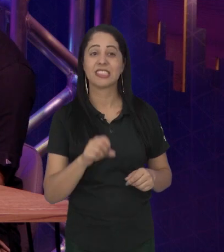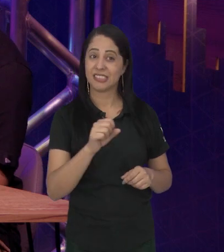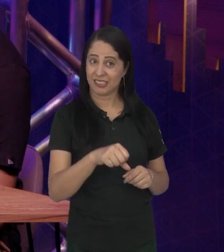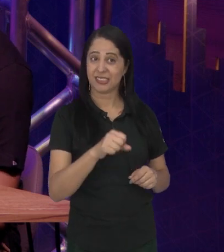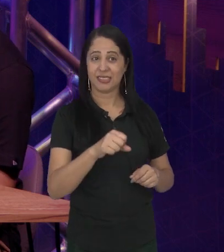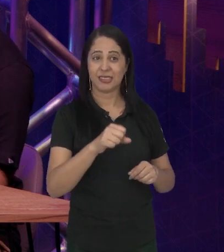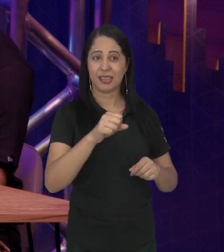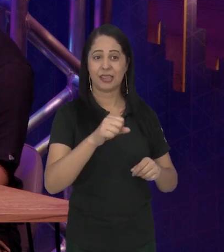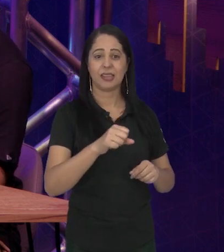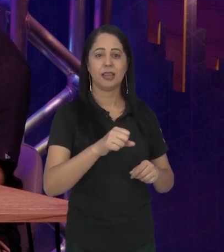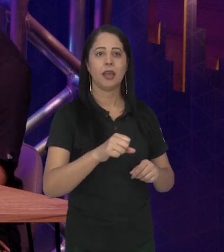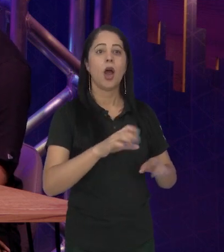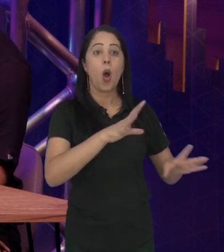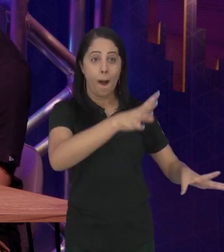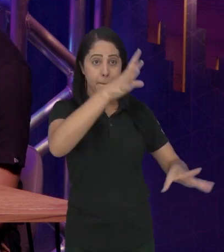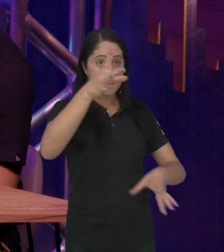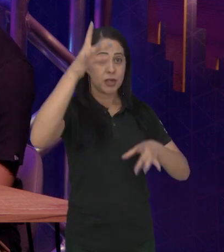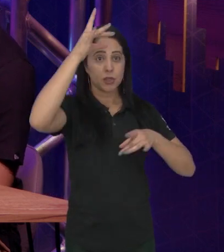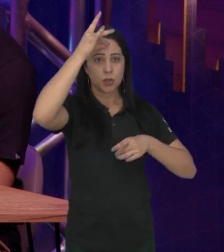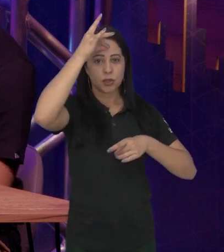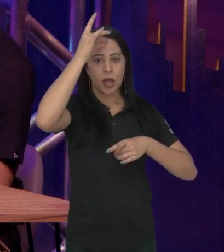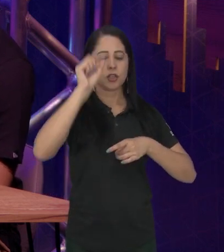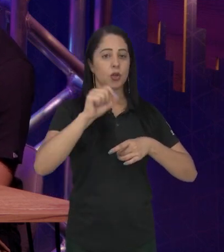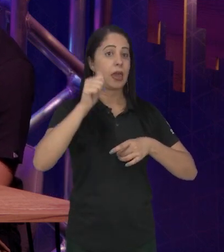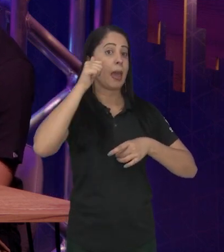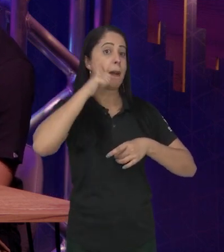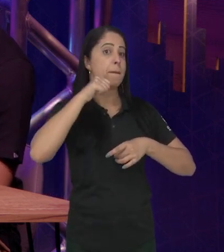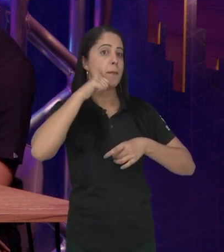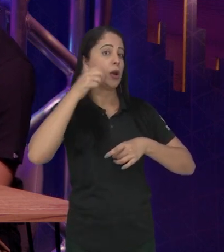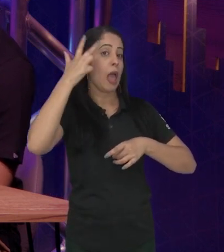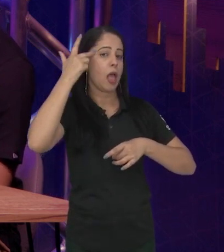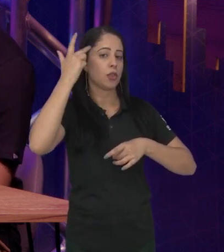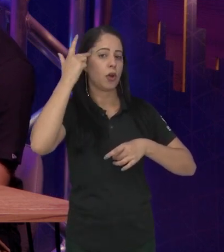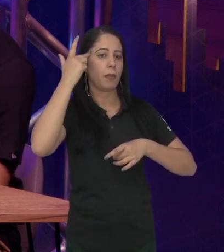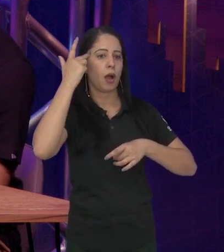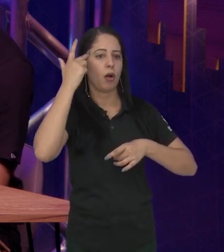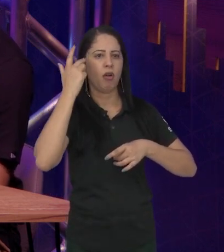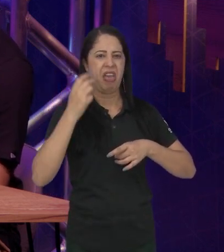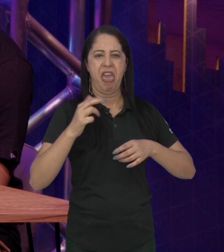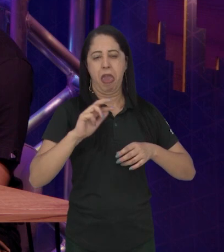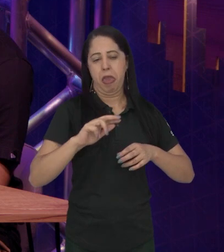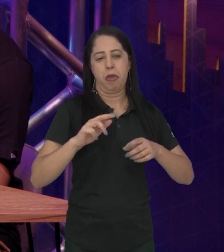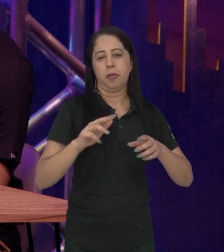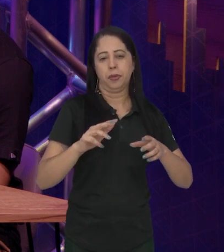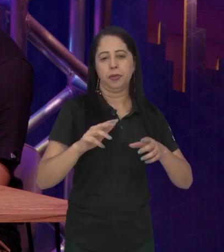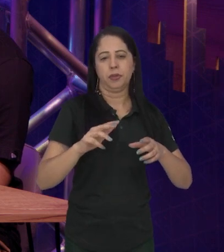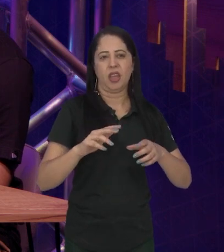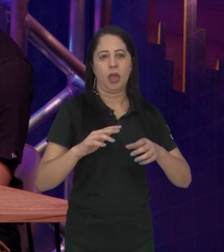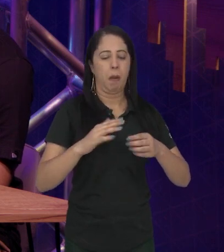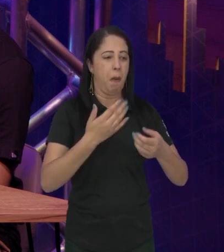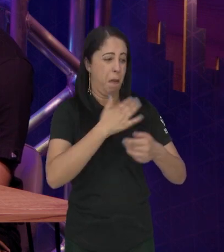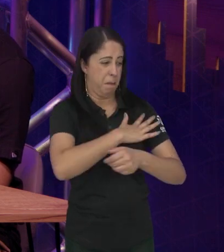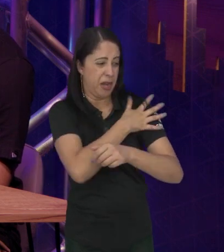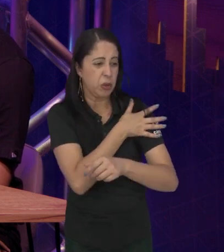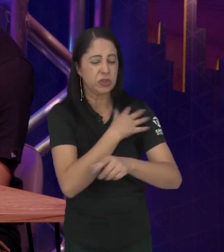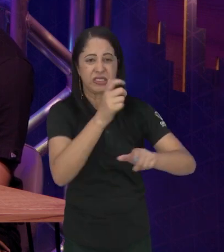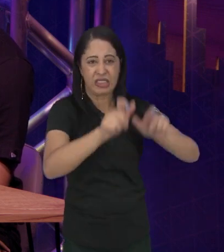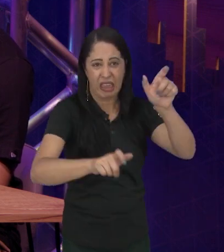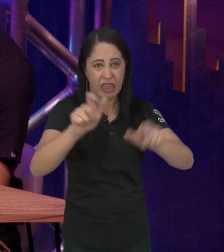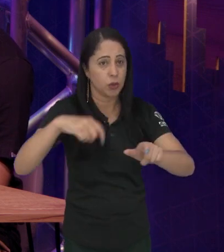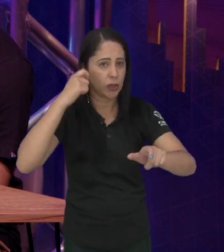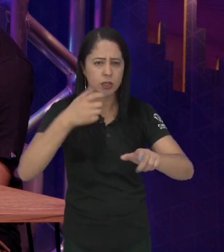daí, como eu estava dizendo, esse papel, né, da mulher comum, não desmerecendo o trabalho de outras atrizes que representam